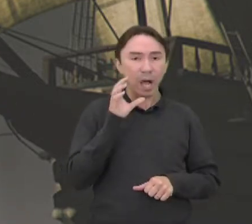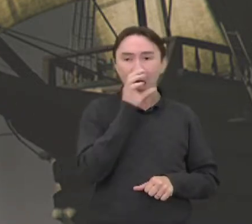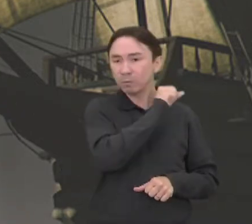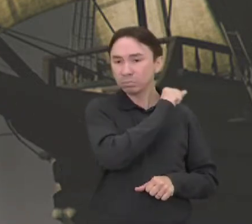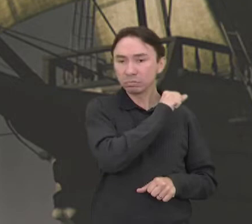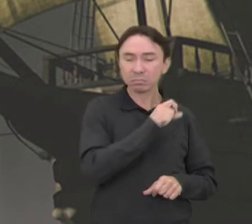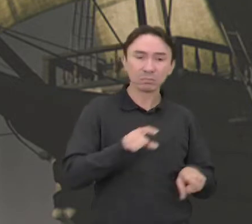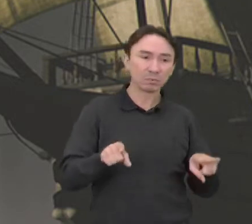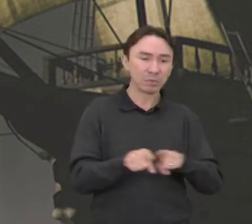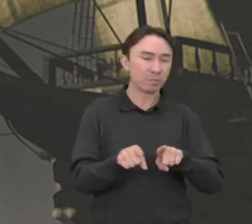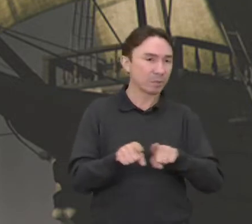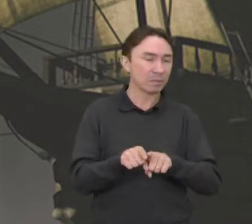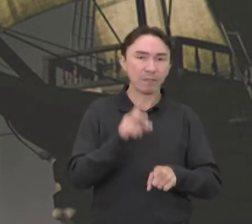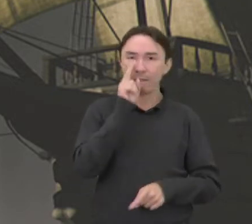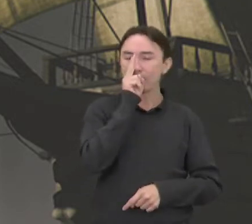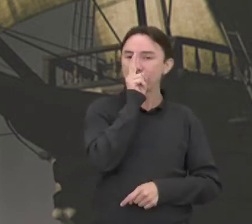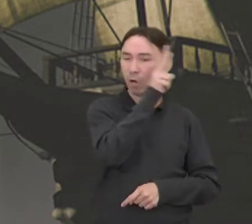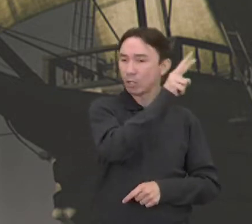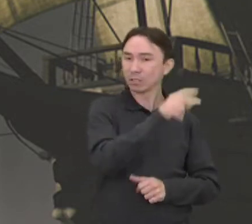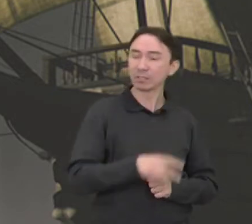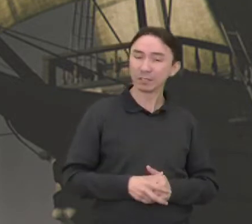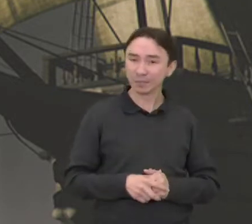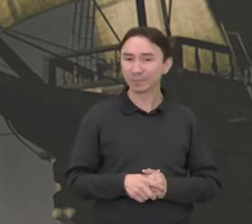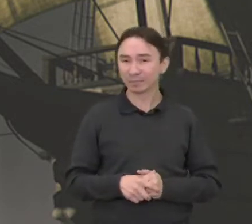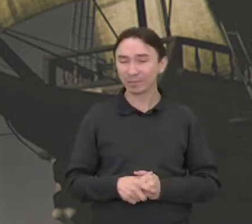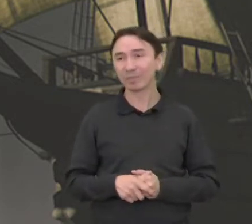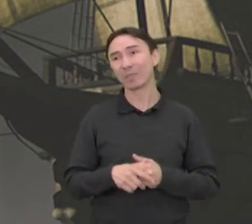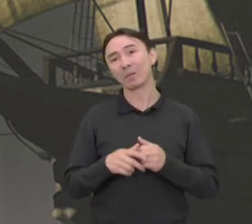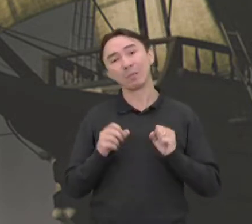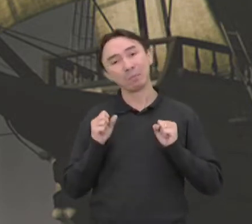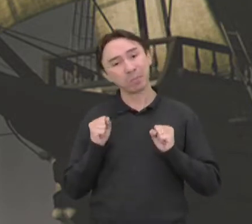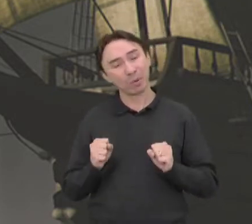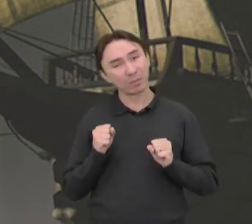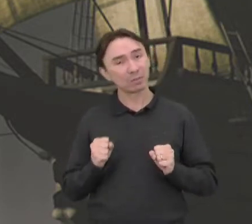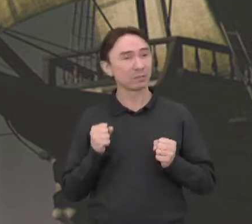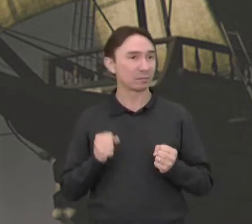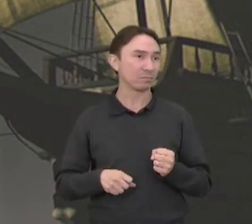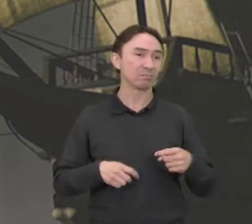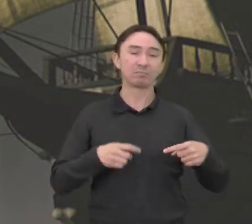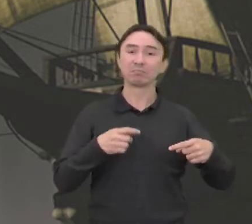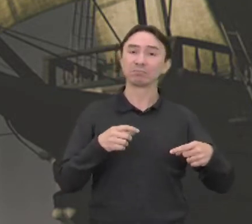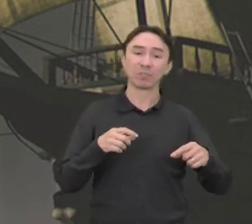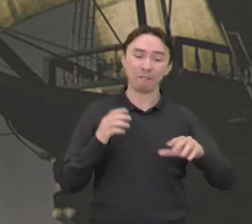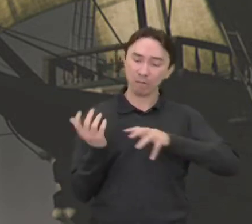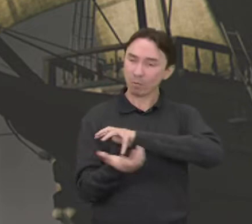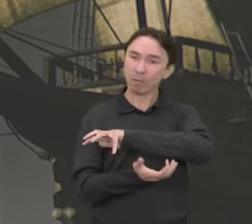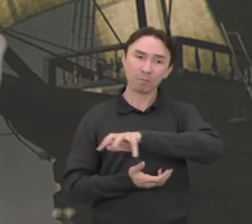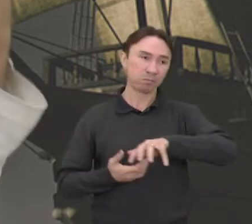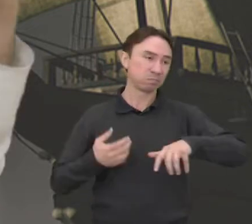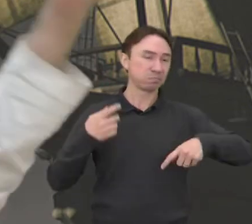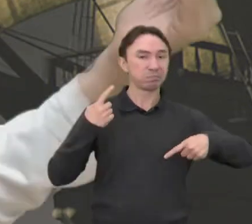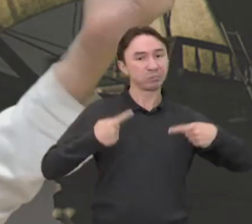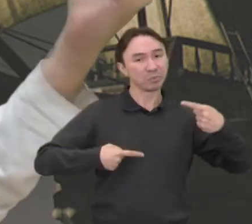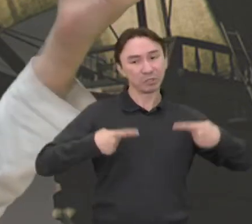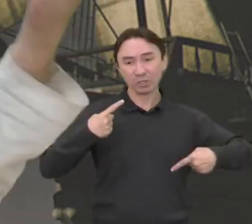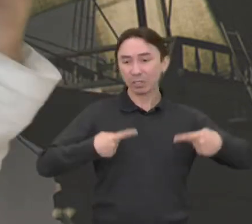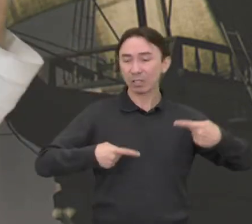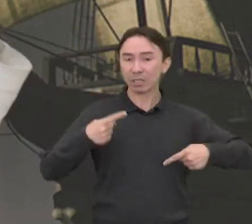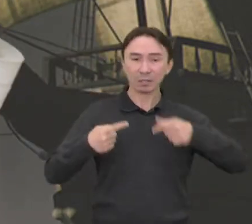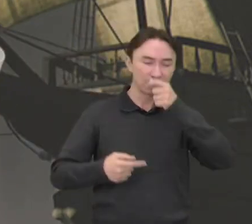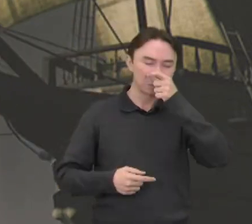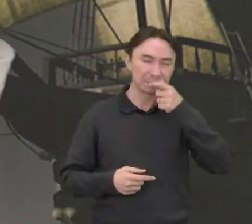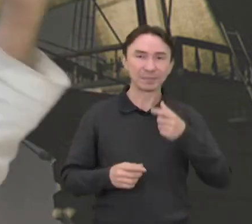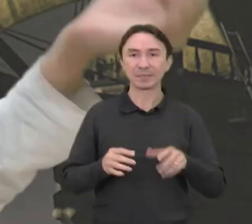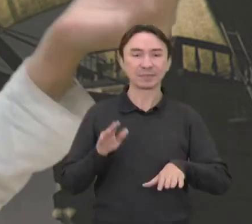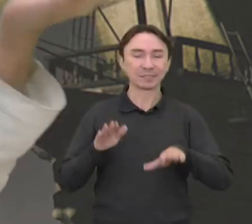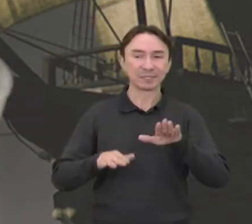esse conceito de revolução, e ela pode, como eu disse, né, ser uma revolução política, no caso de querer se desvencilhar